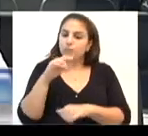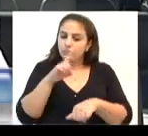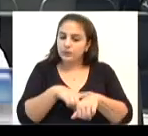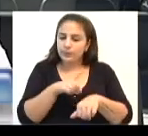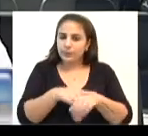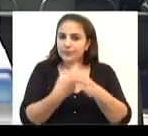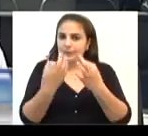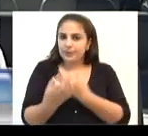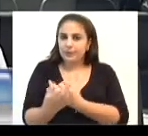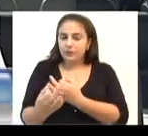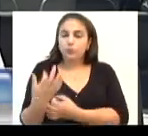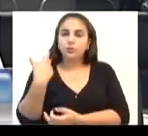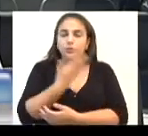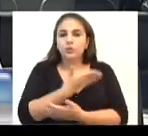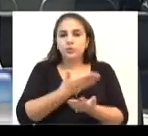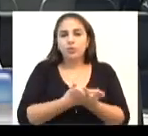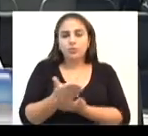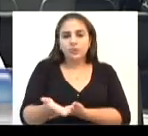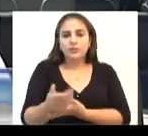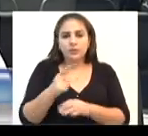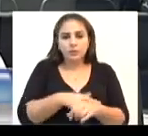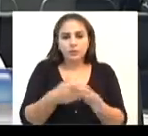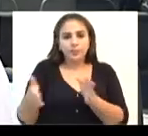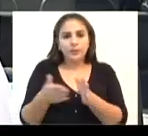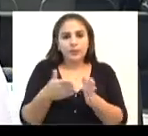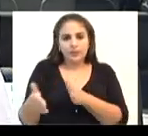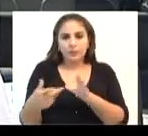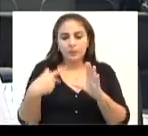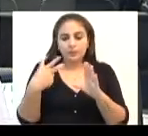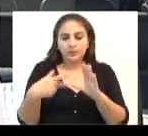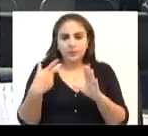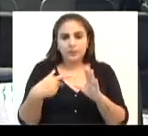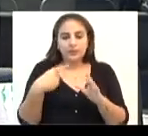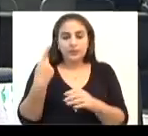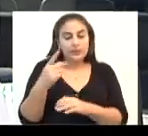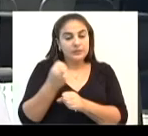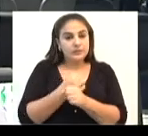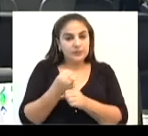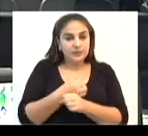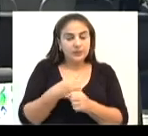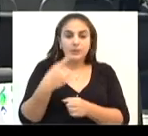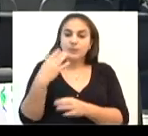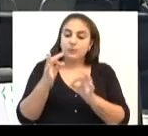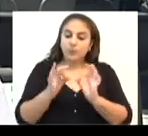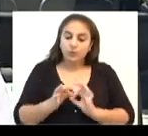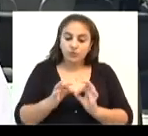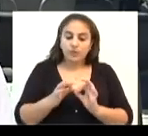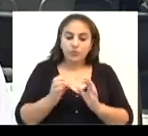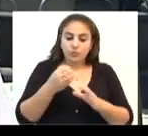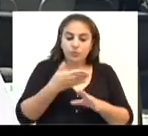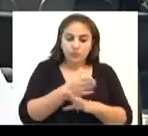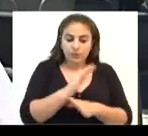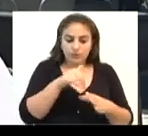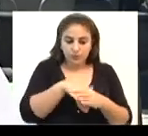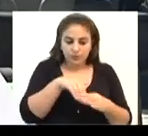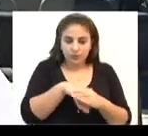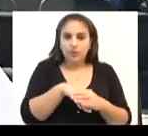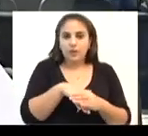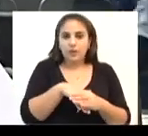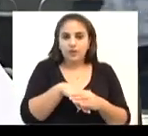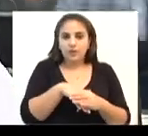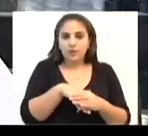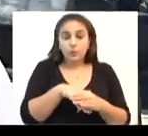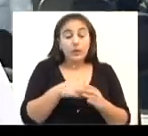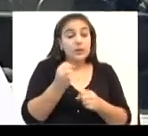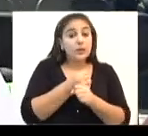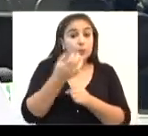né? Nós estamos iniciando o nosso período legislativo desse ano. Esses projetos foram aprovados no ano passado, então existe